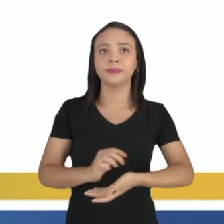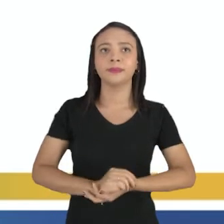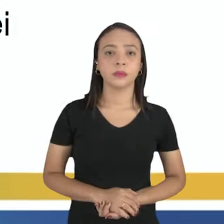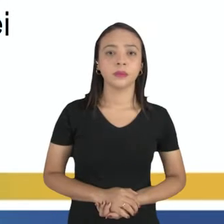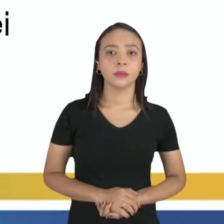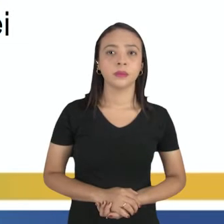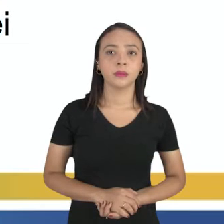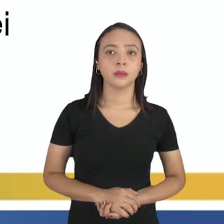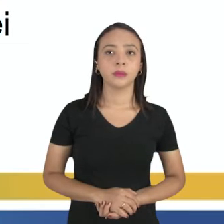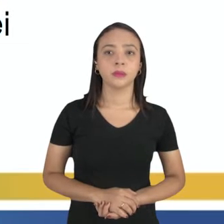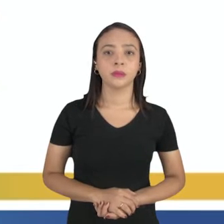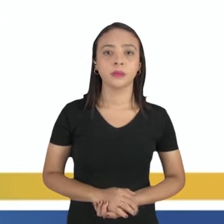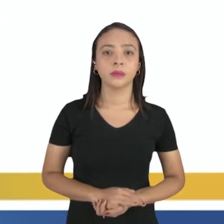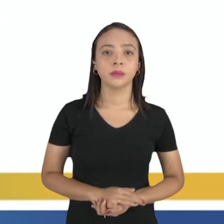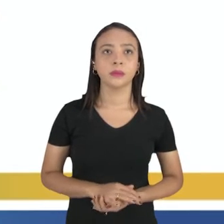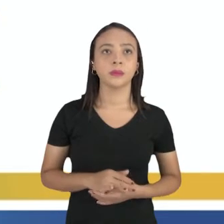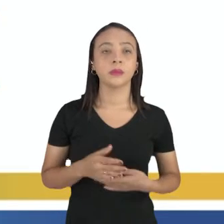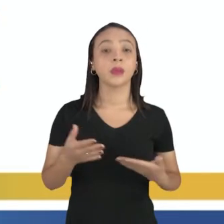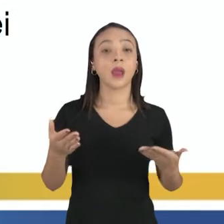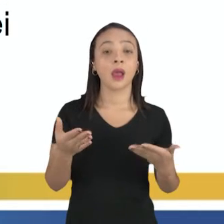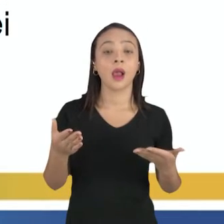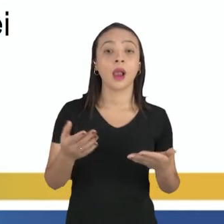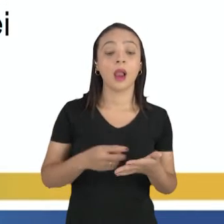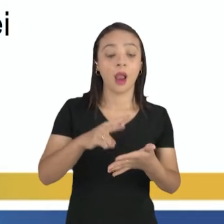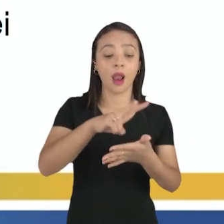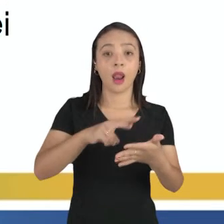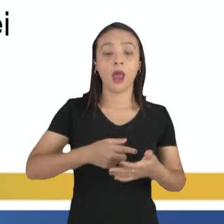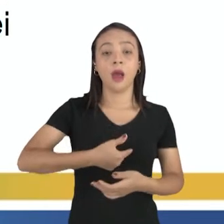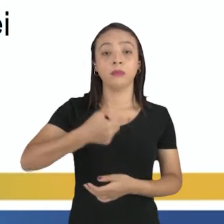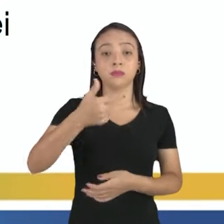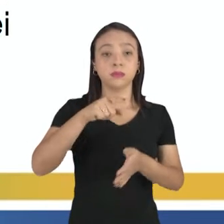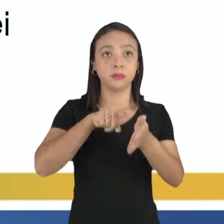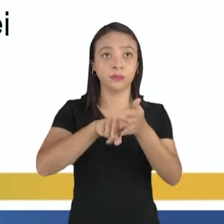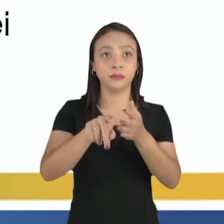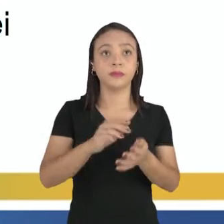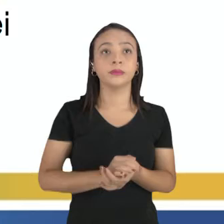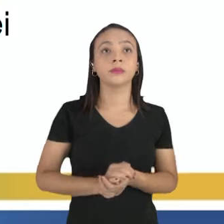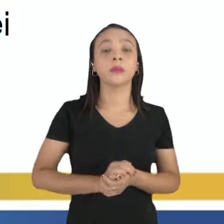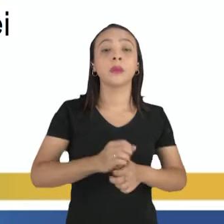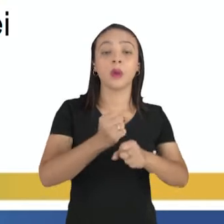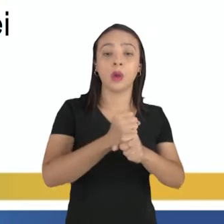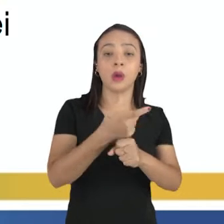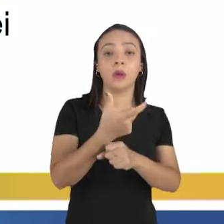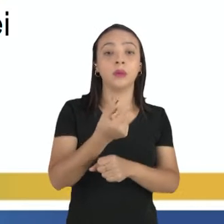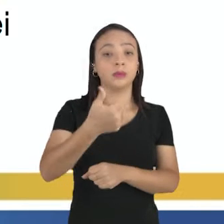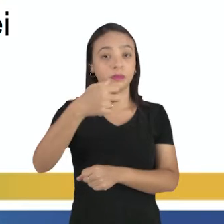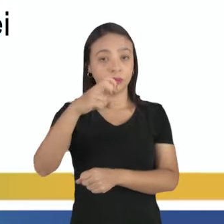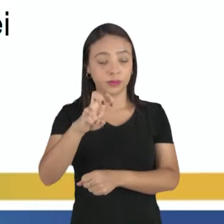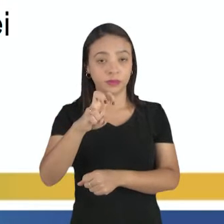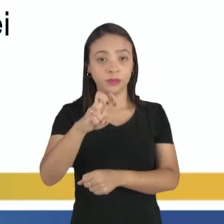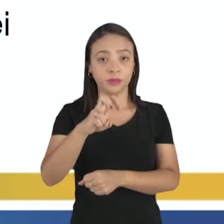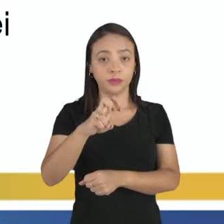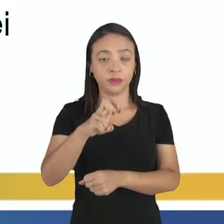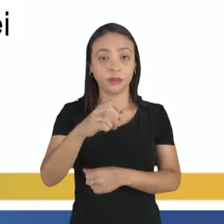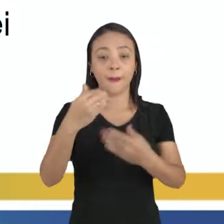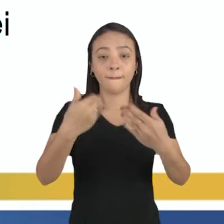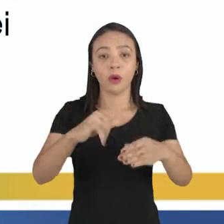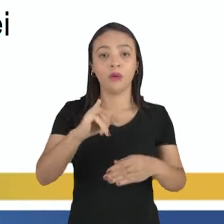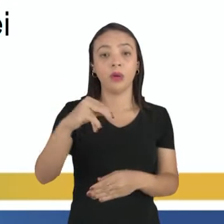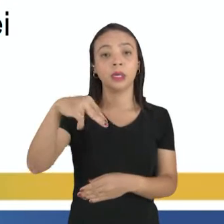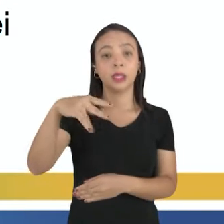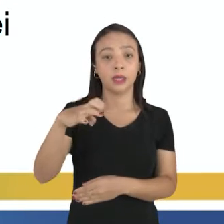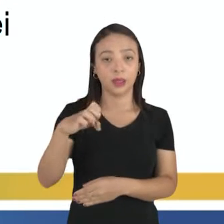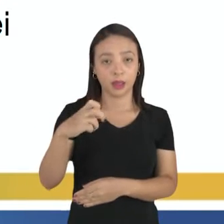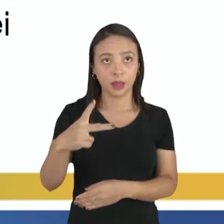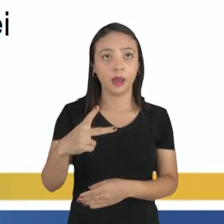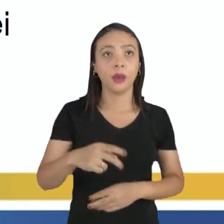pedido, ok? Vamos lá, pessoal, para a segunda questão. Ano 2015, banca INEP, órgão Enem. Em